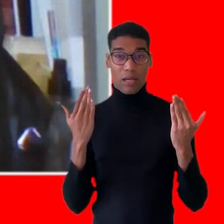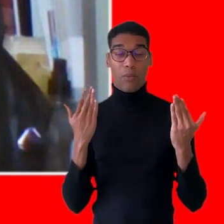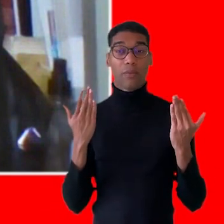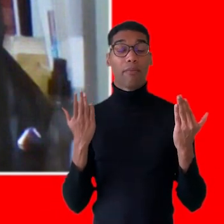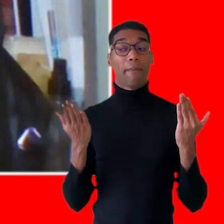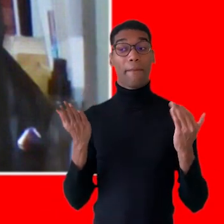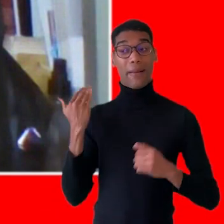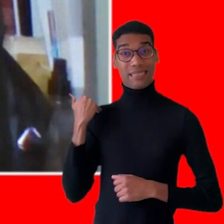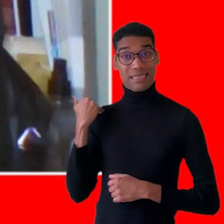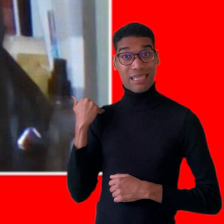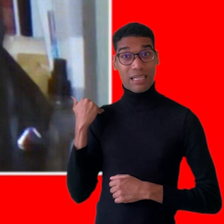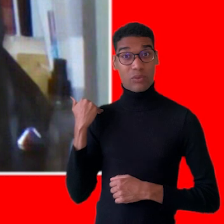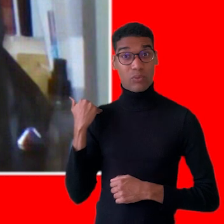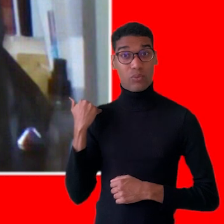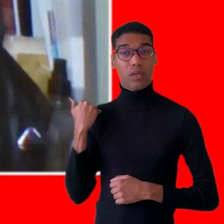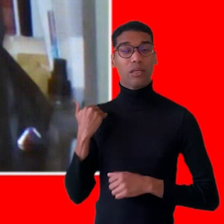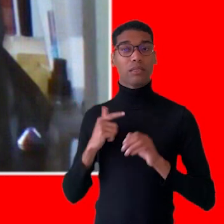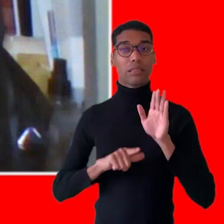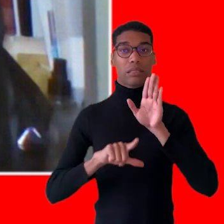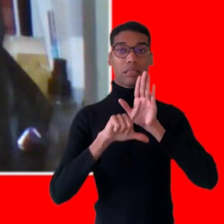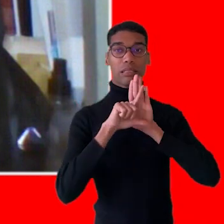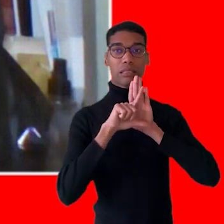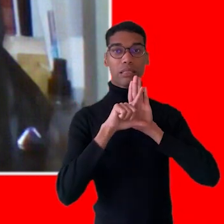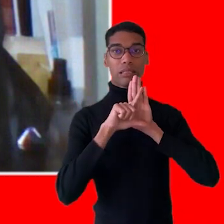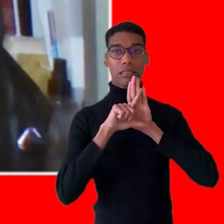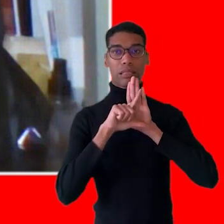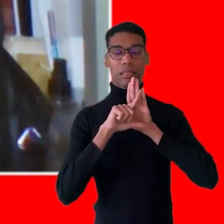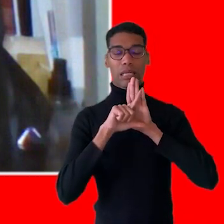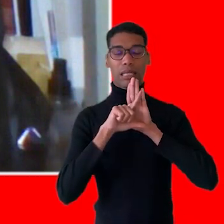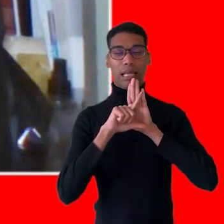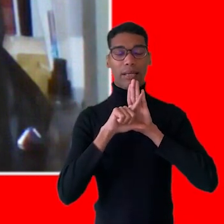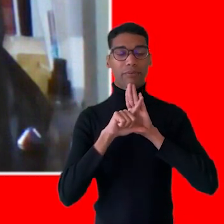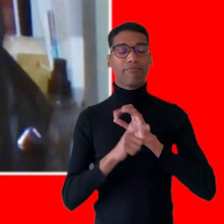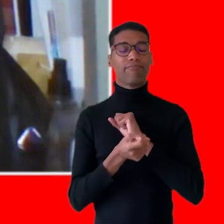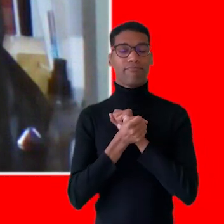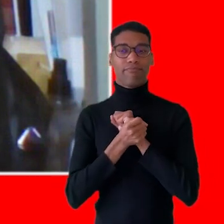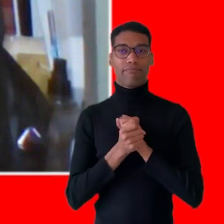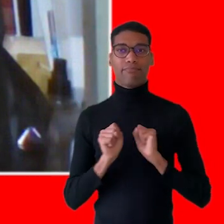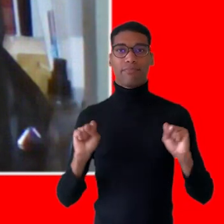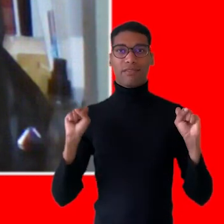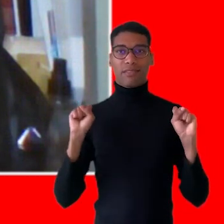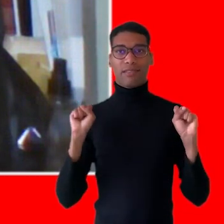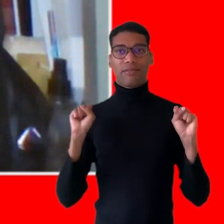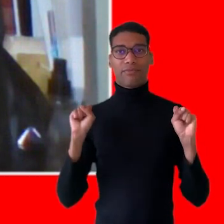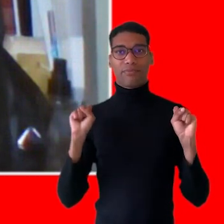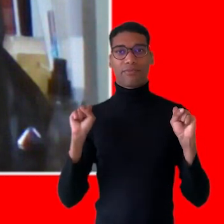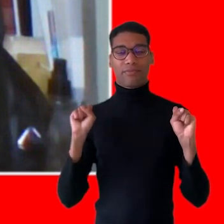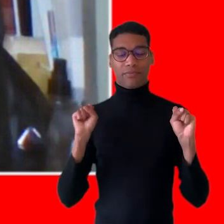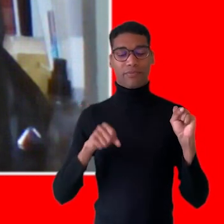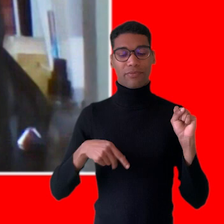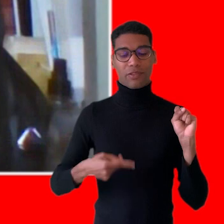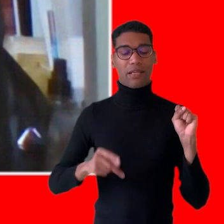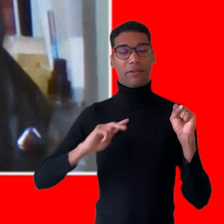à promulgação da lei de abolição da